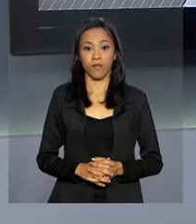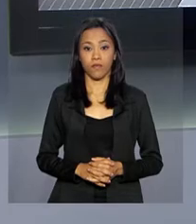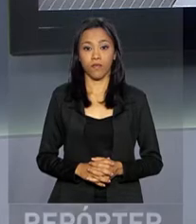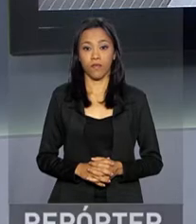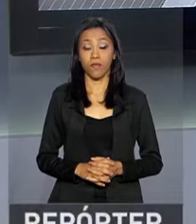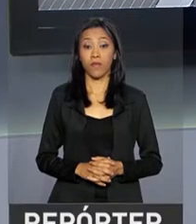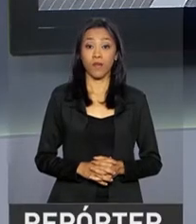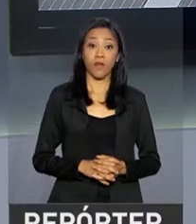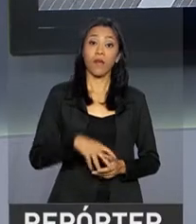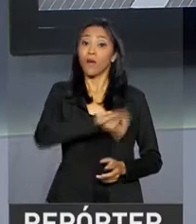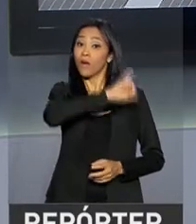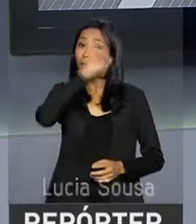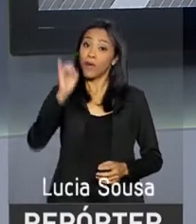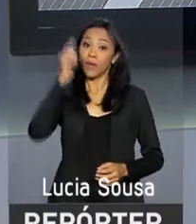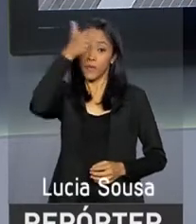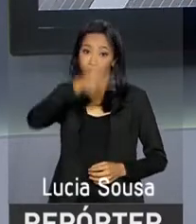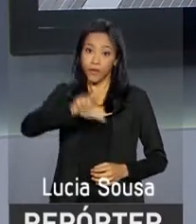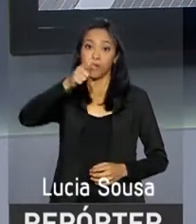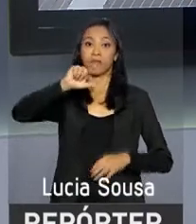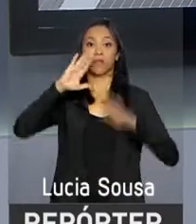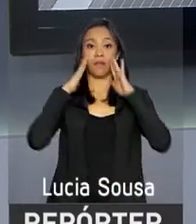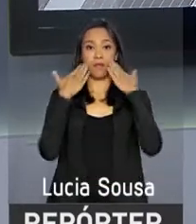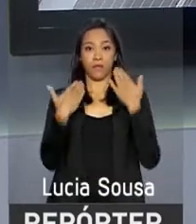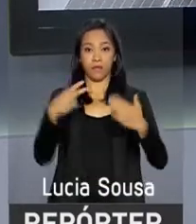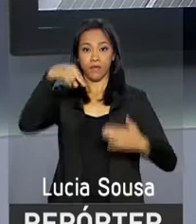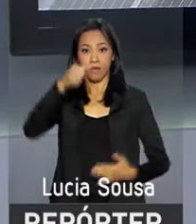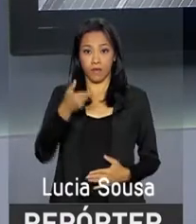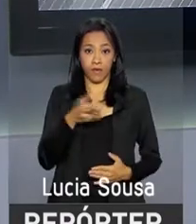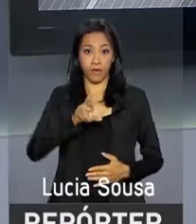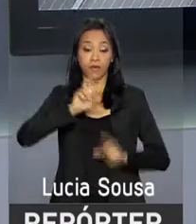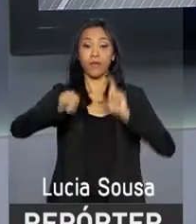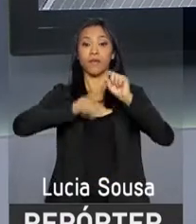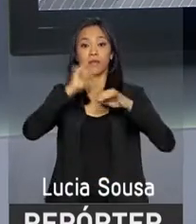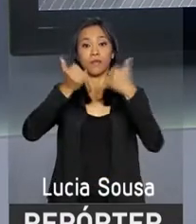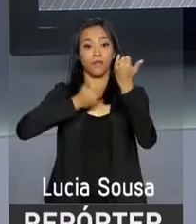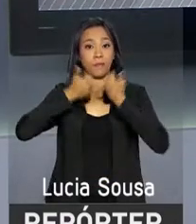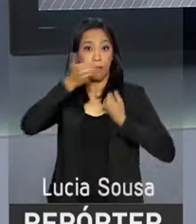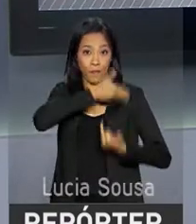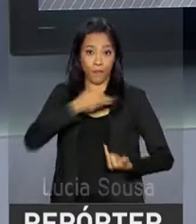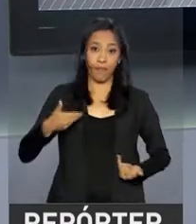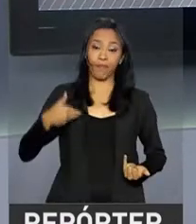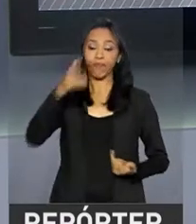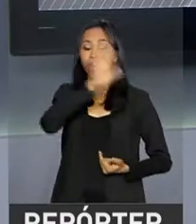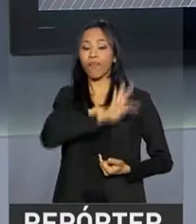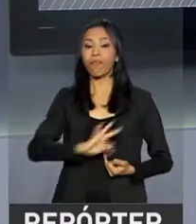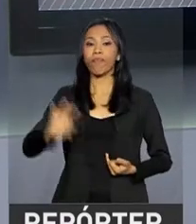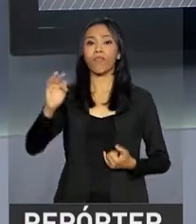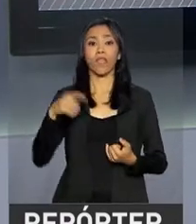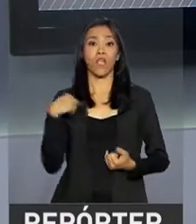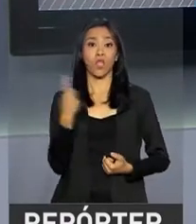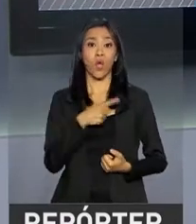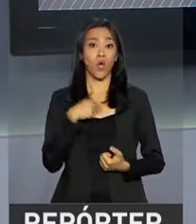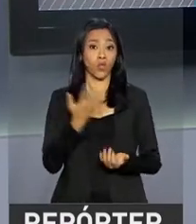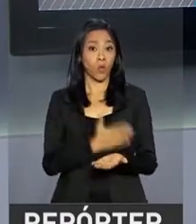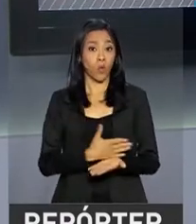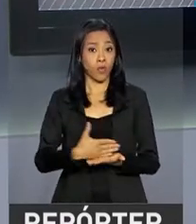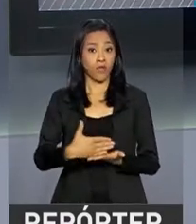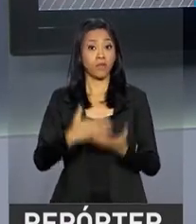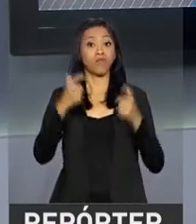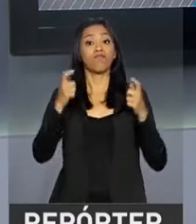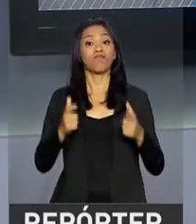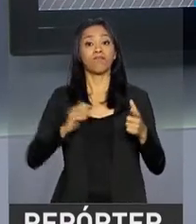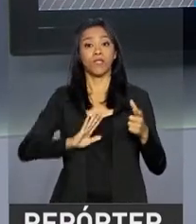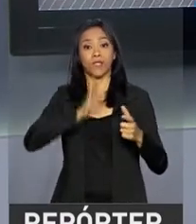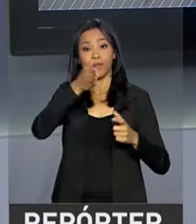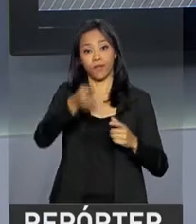o la no ar mais uma edição do repórter nbr as notícias do governo federal nós começamos essa edição indo direto ao palácio